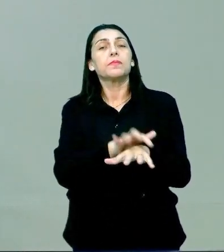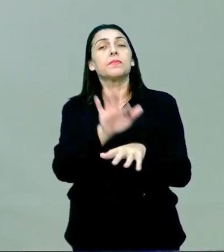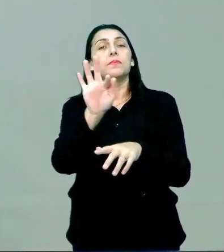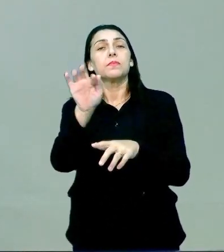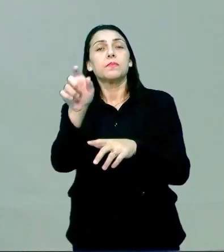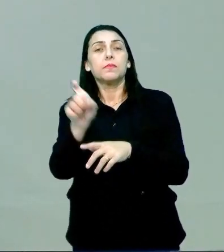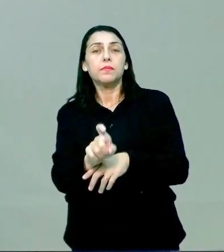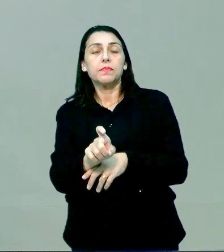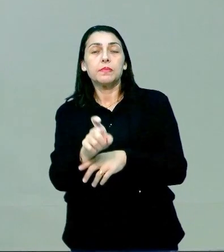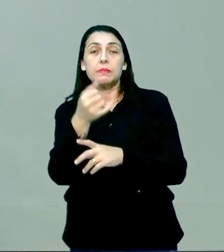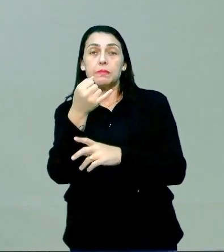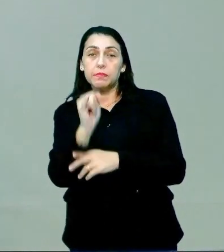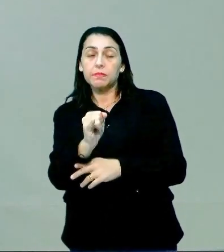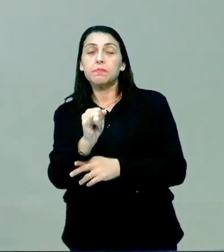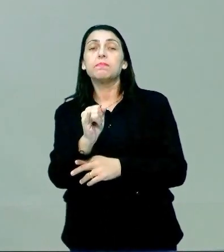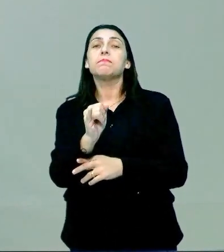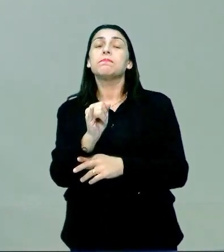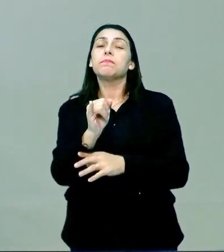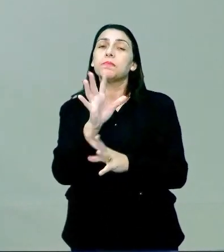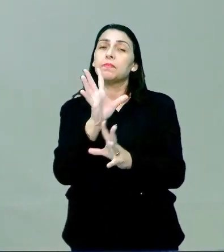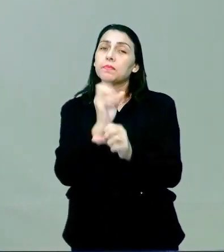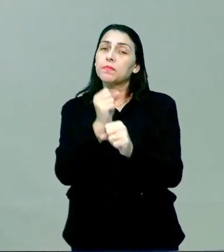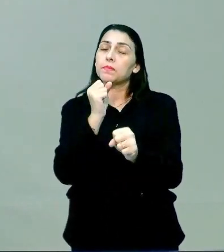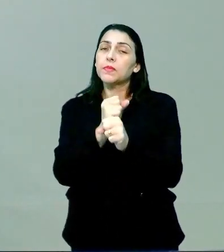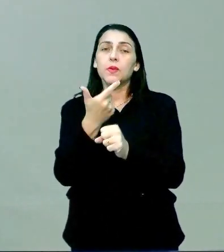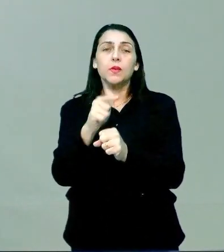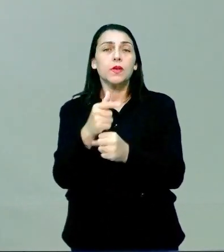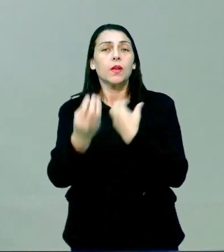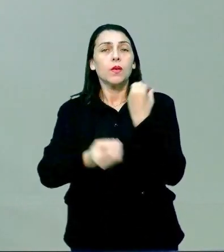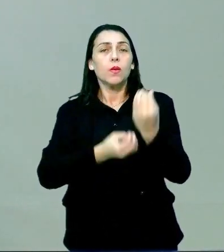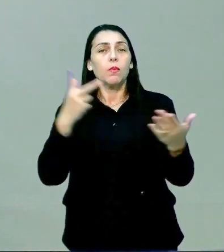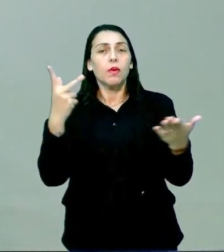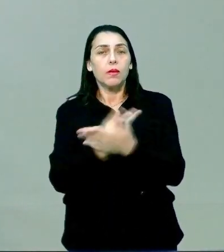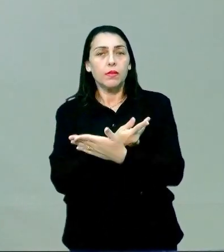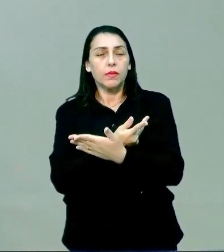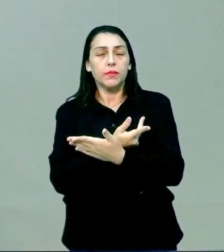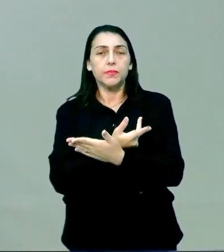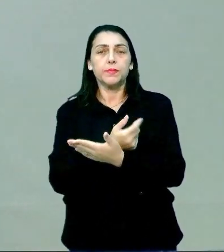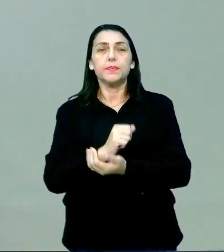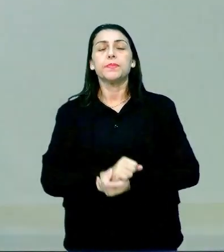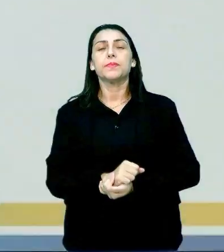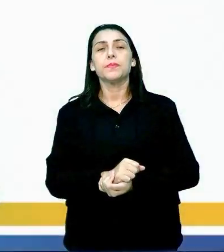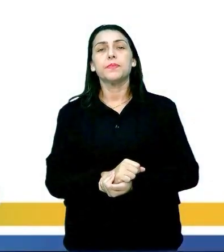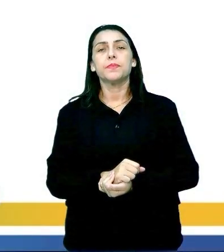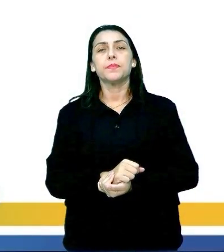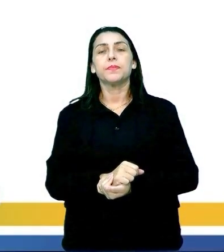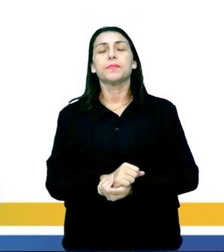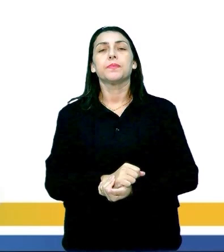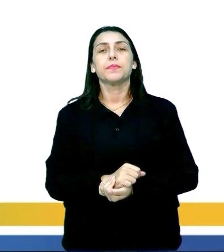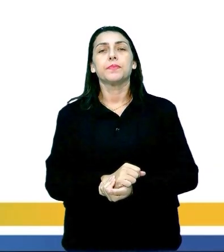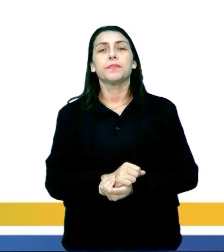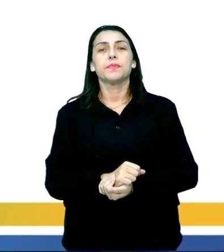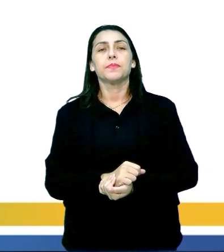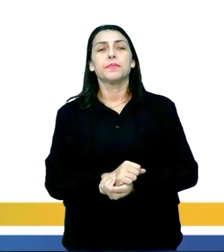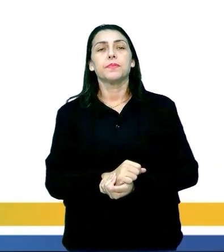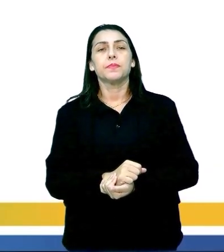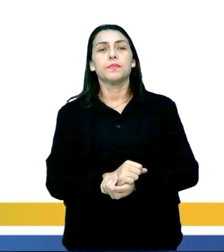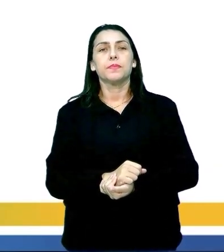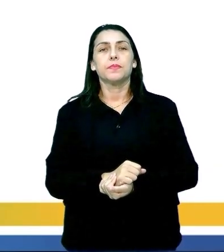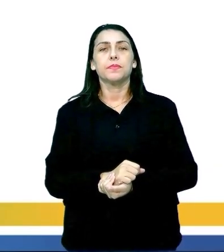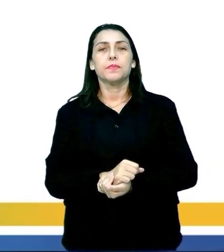x. Se trabalhar ele, não tem como a gente errar. Tudo bem? Então vamos lá.